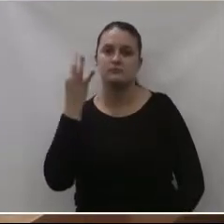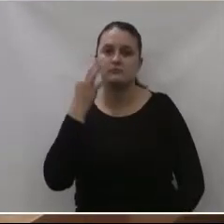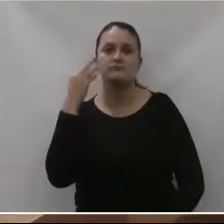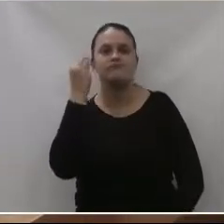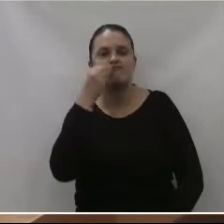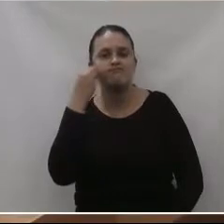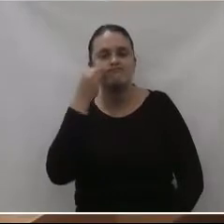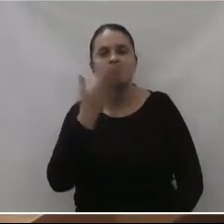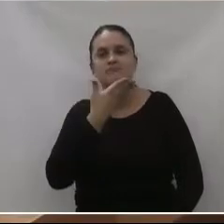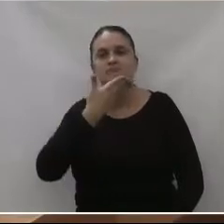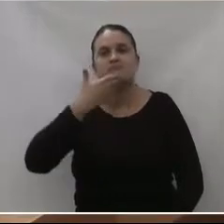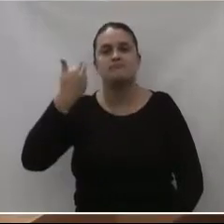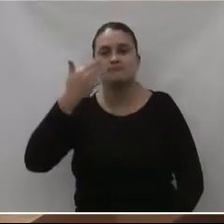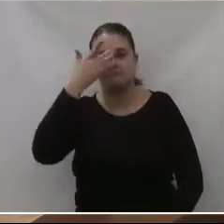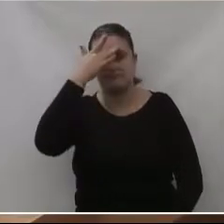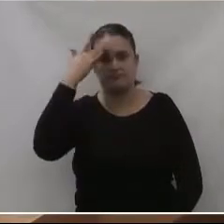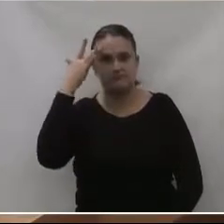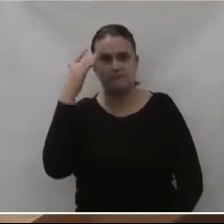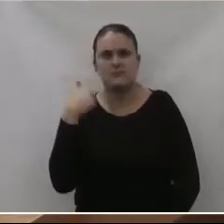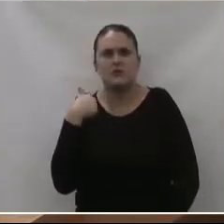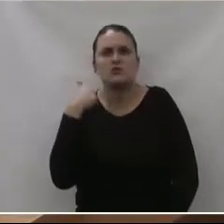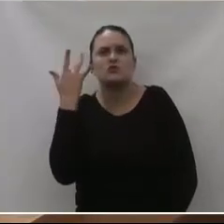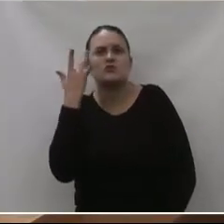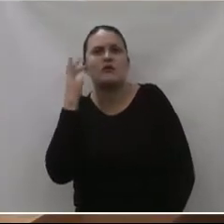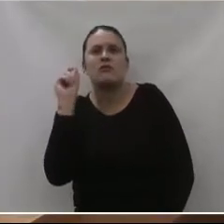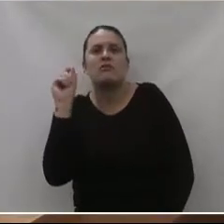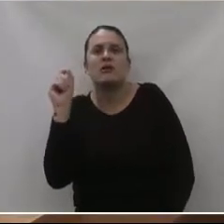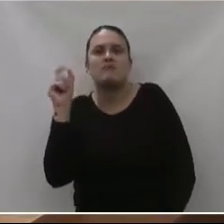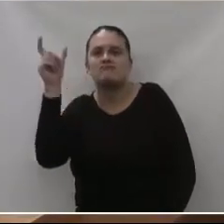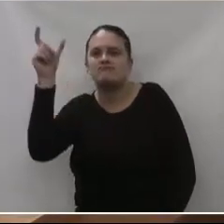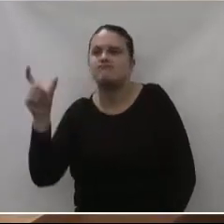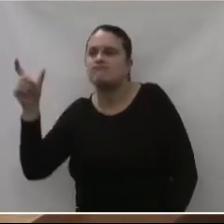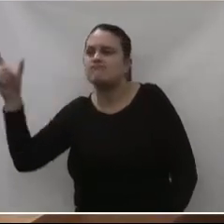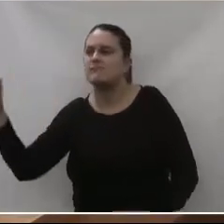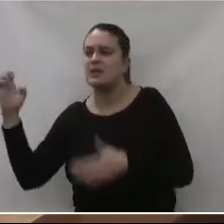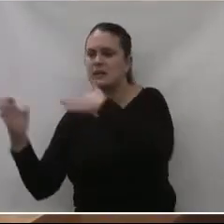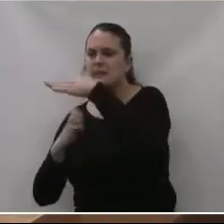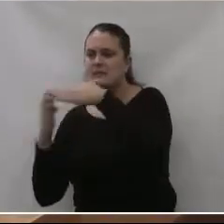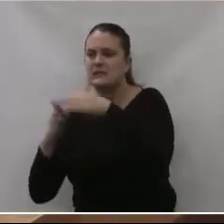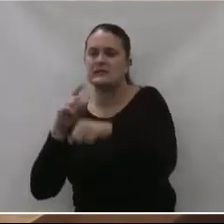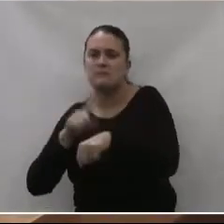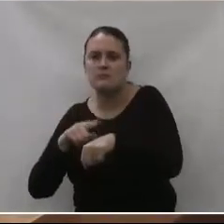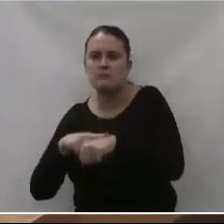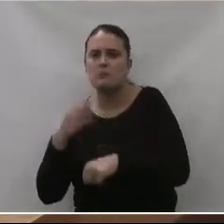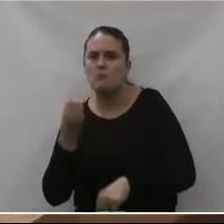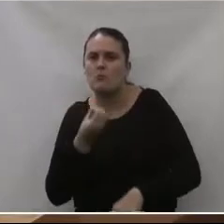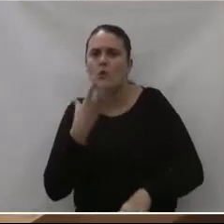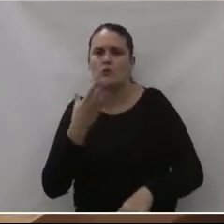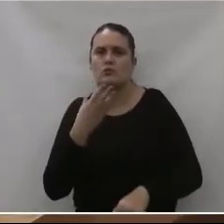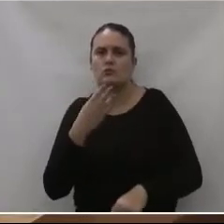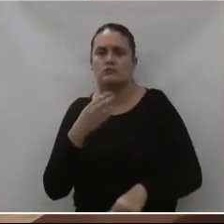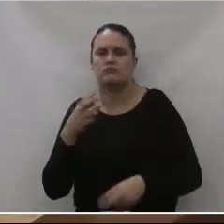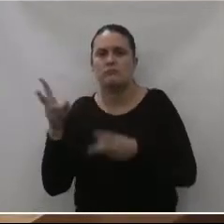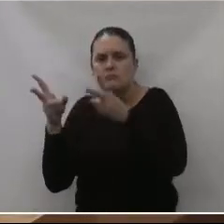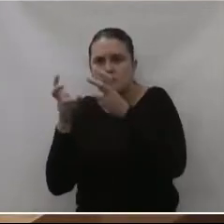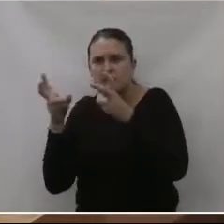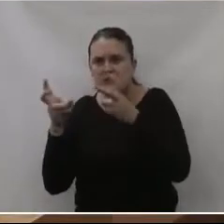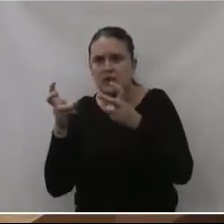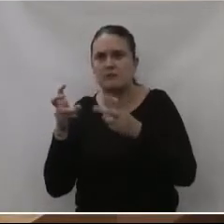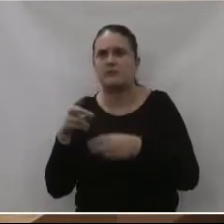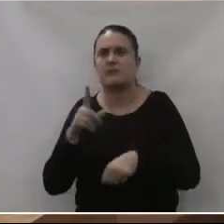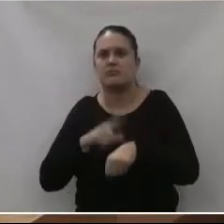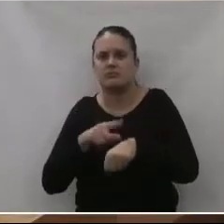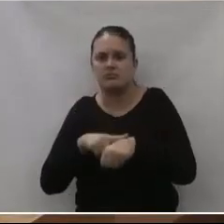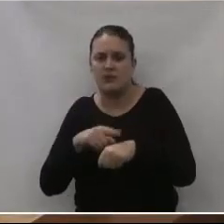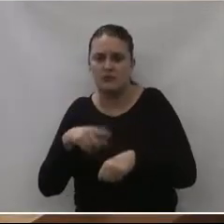um futuro melhor para a União da Vitória. Eu não sei a quem dar crédito a isso. Eu sei que nós vivemos um ótimo momento em União da Vitória, olhando esse aspecto. Um momento